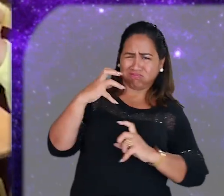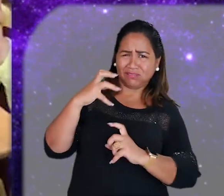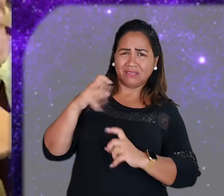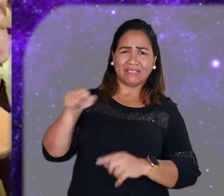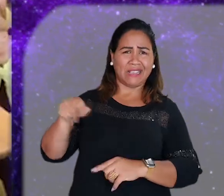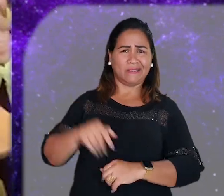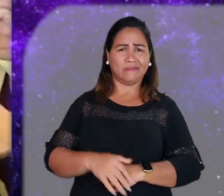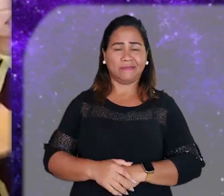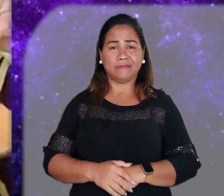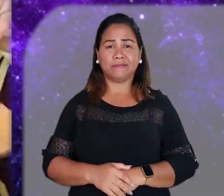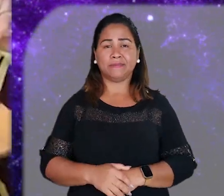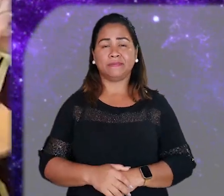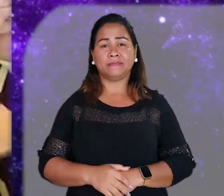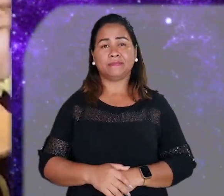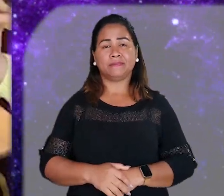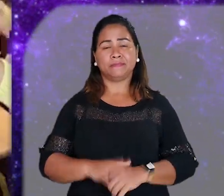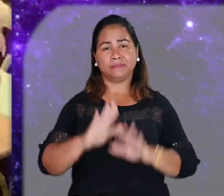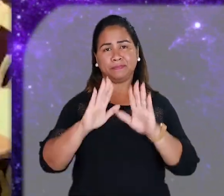dela